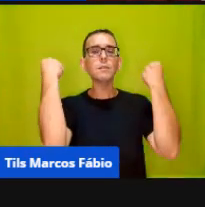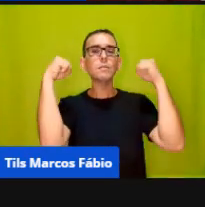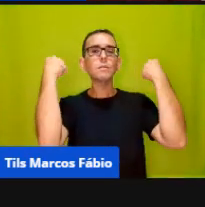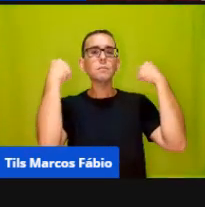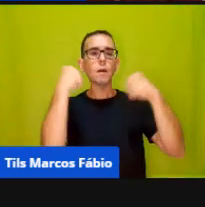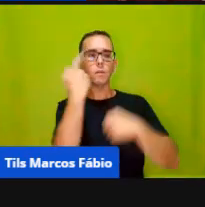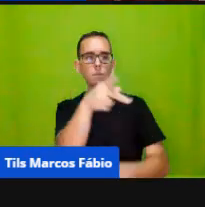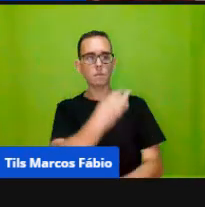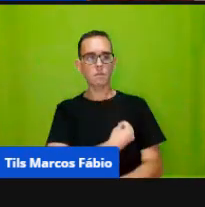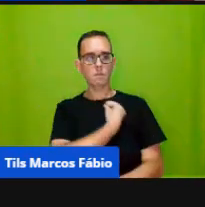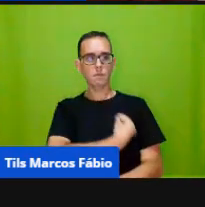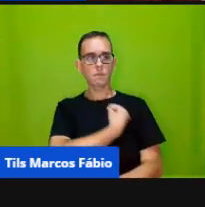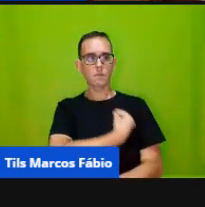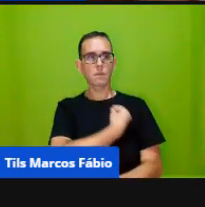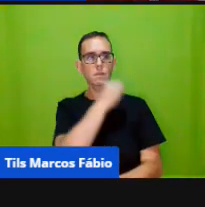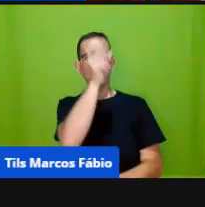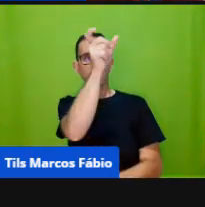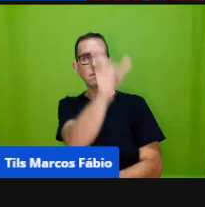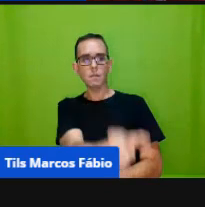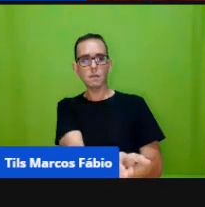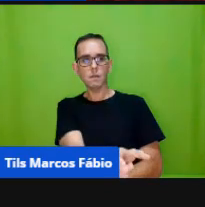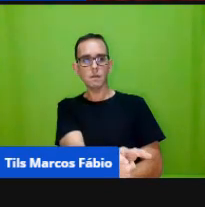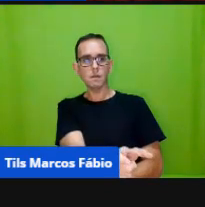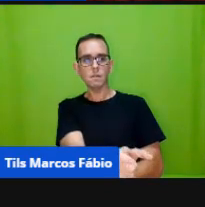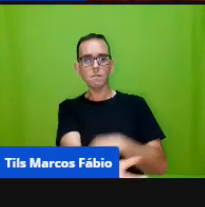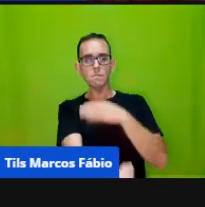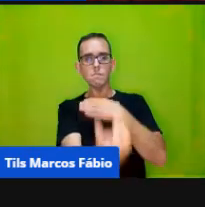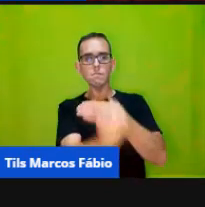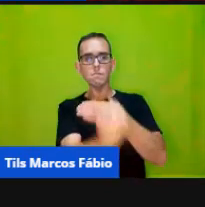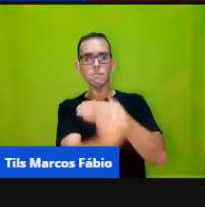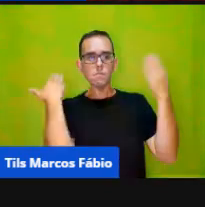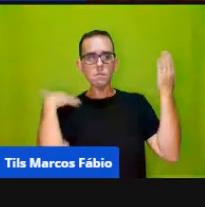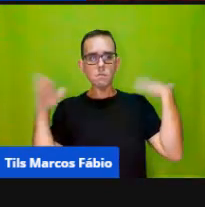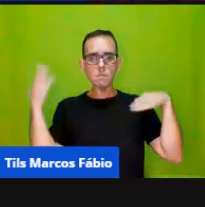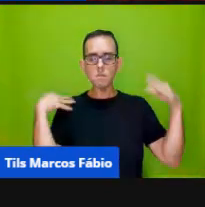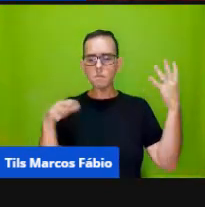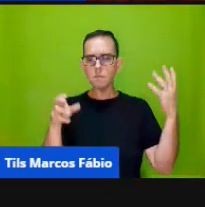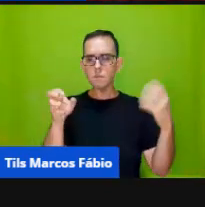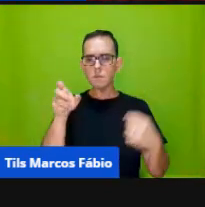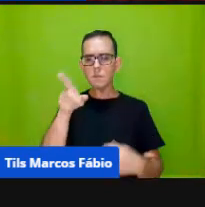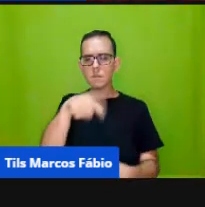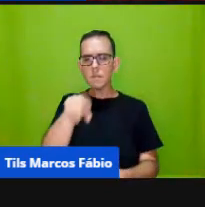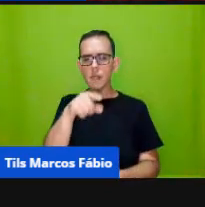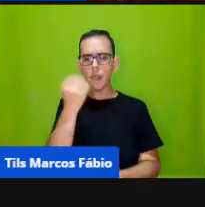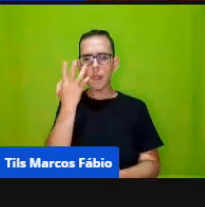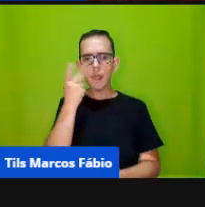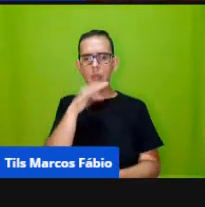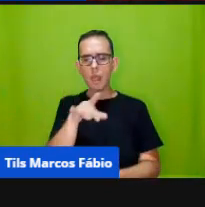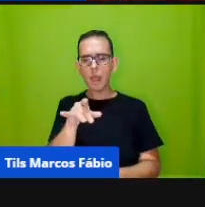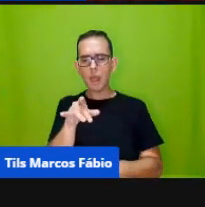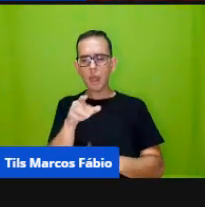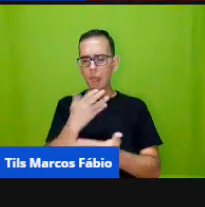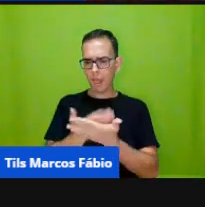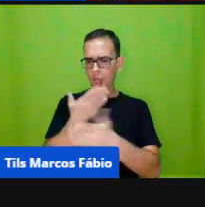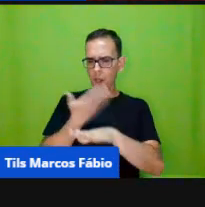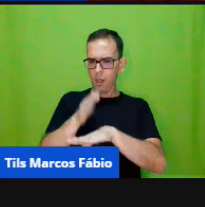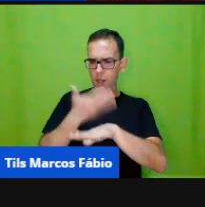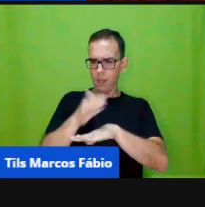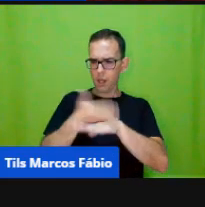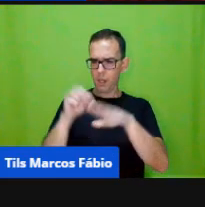do cidadão passa pelo lazer. Será que as nossas crianças estão entendendo que a aula de treinamento, o esporte